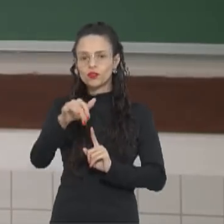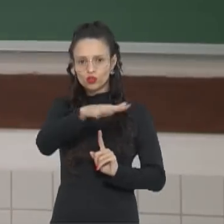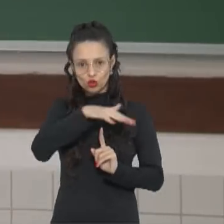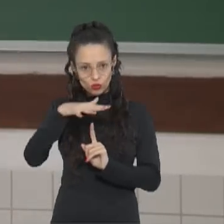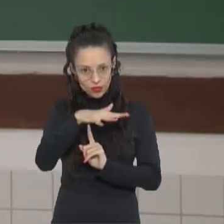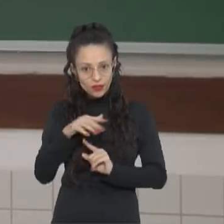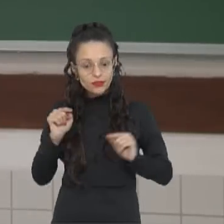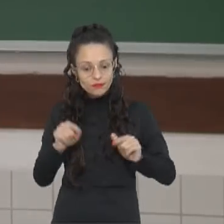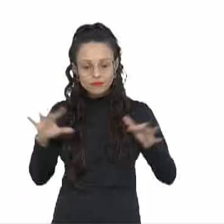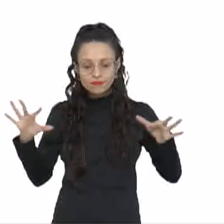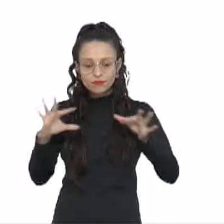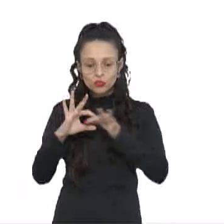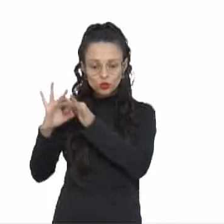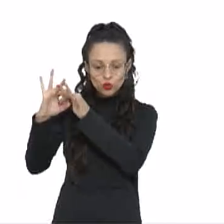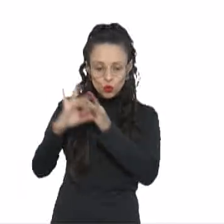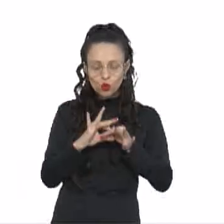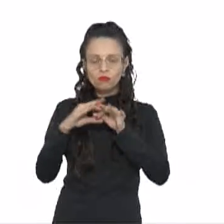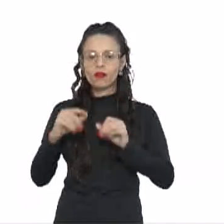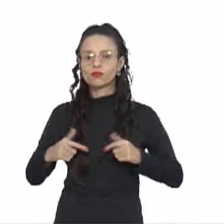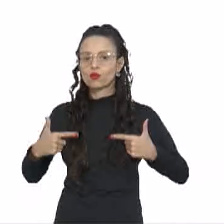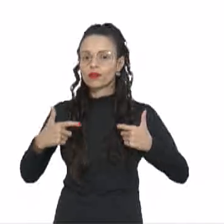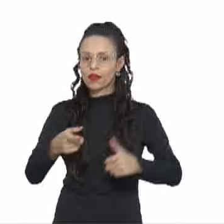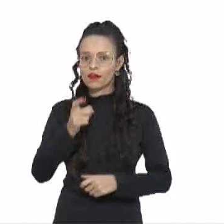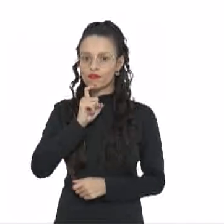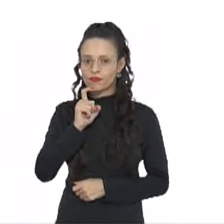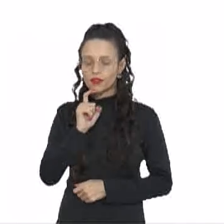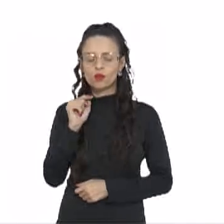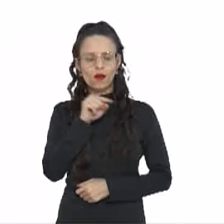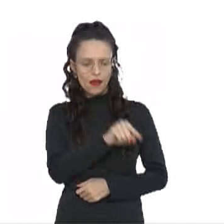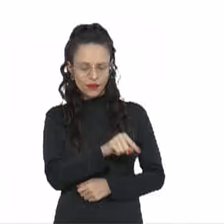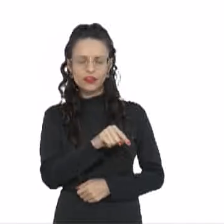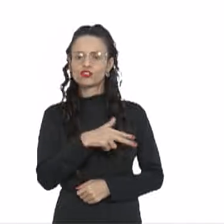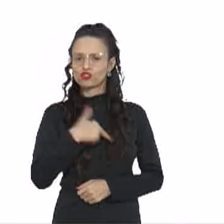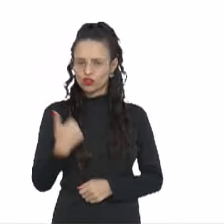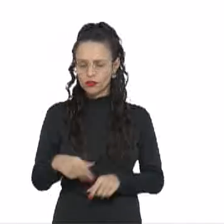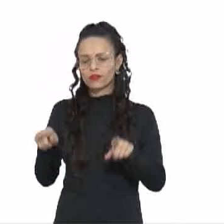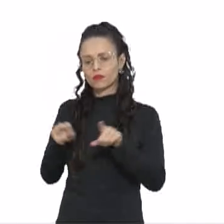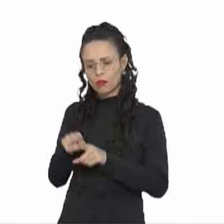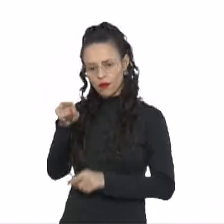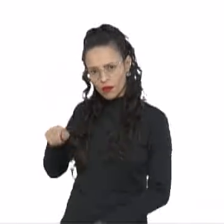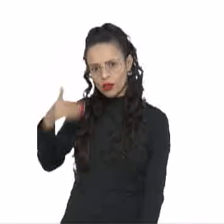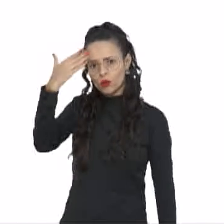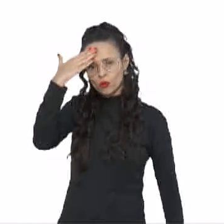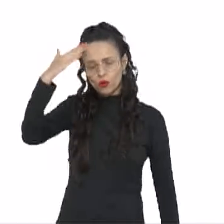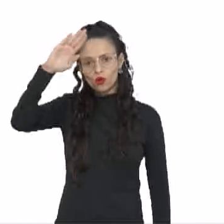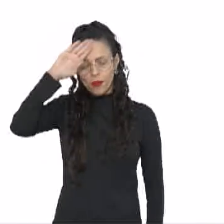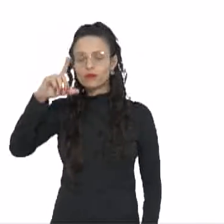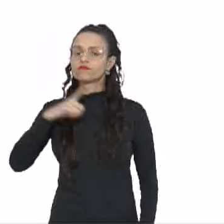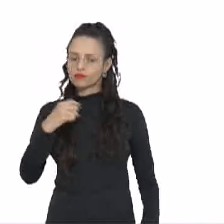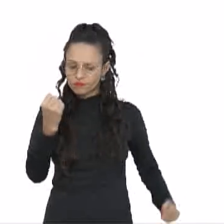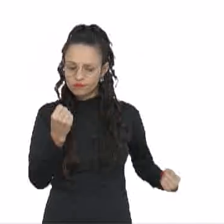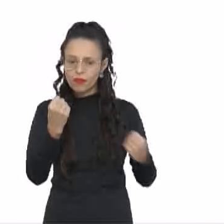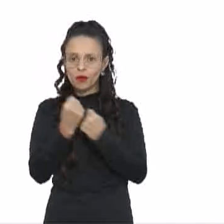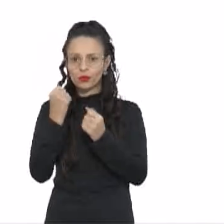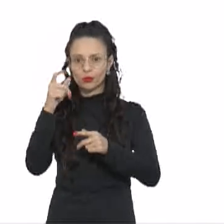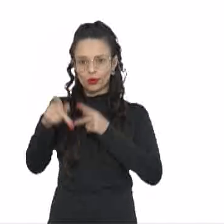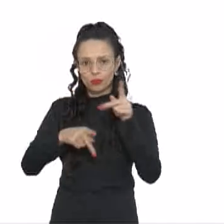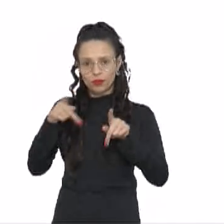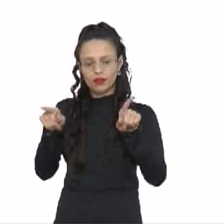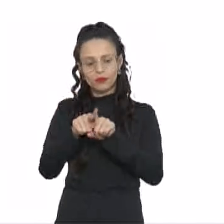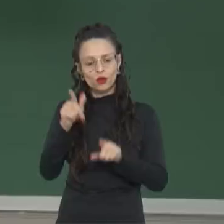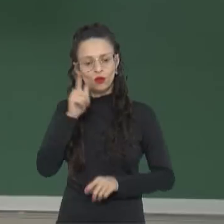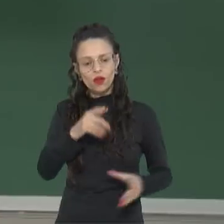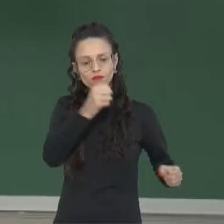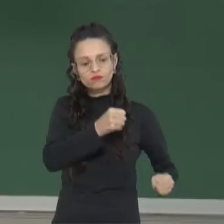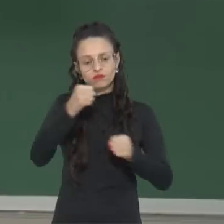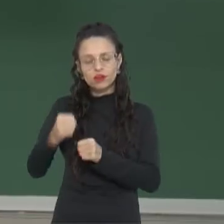Guerra Fria. Ambas, na China e em Cuba, ambas conseguiram apoio popular e chegaram ao poder por